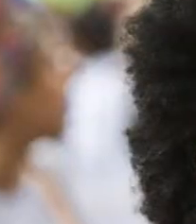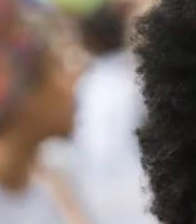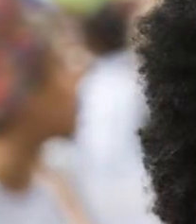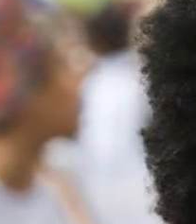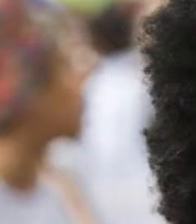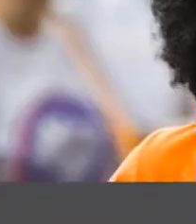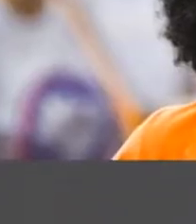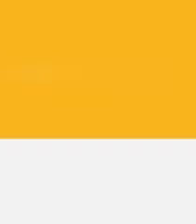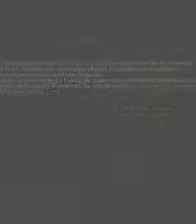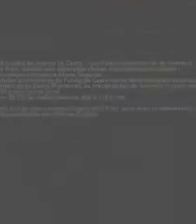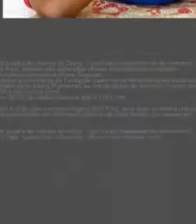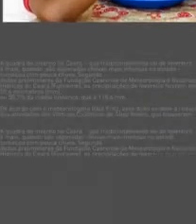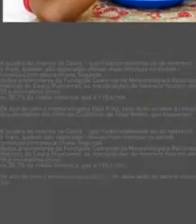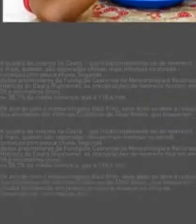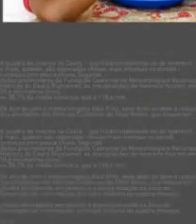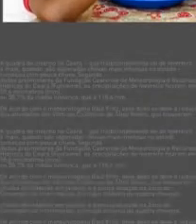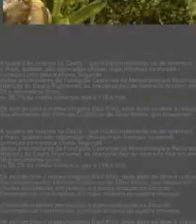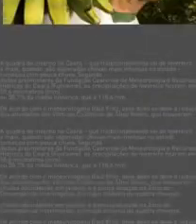rafinha